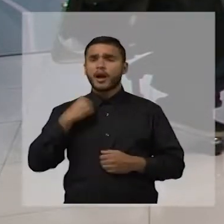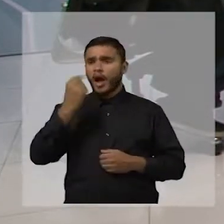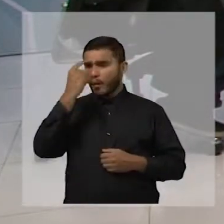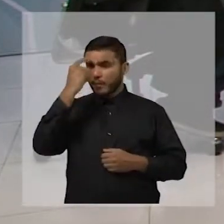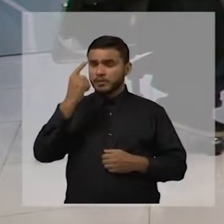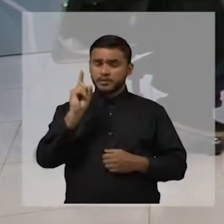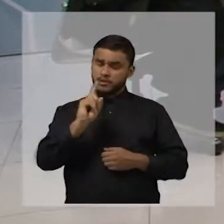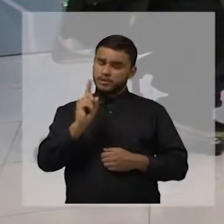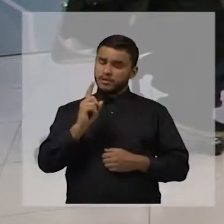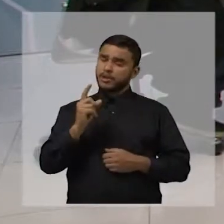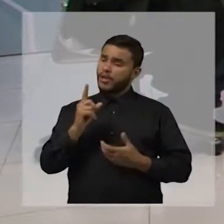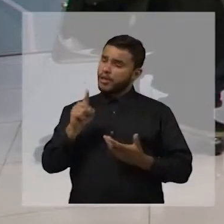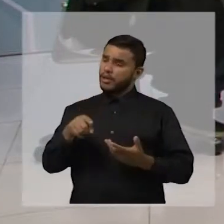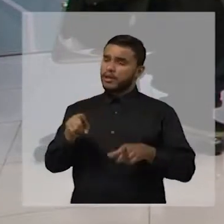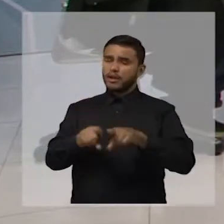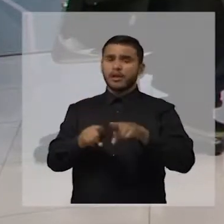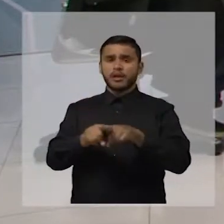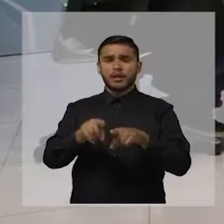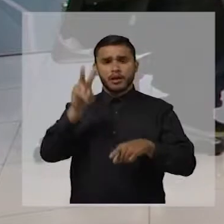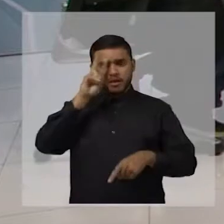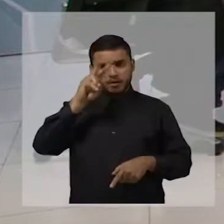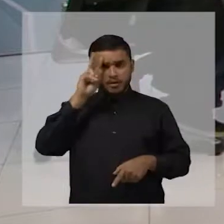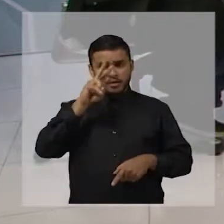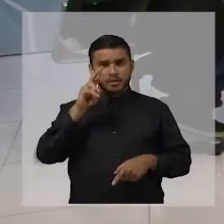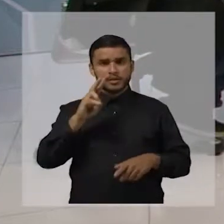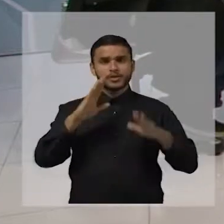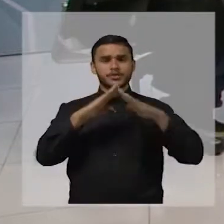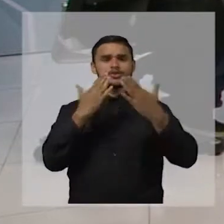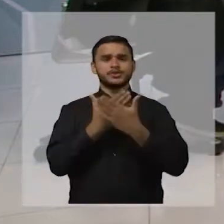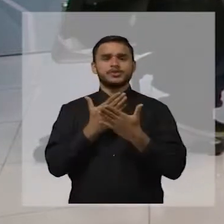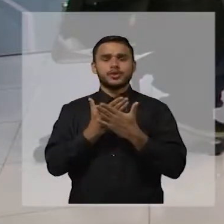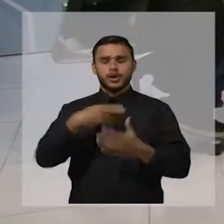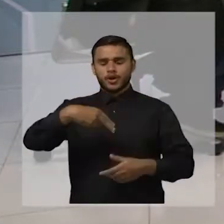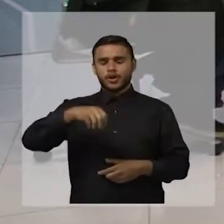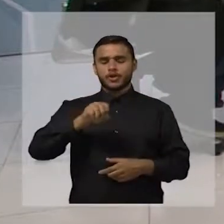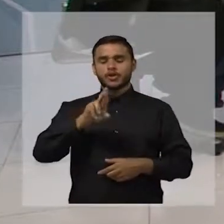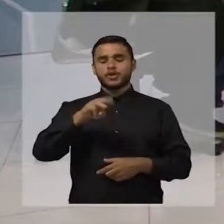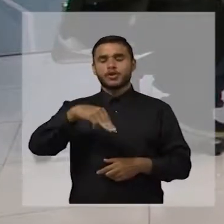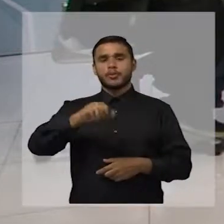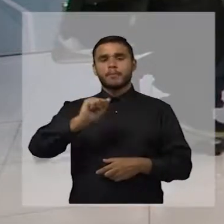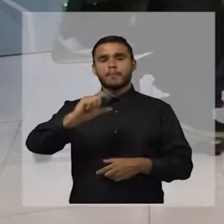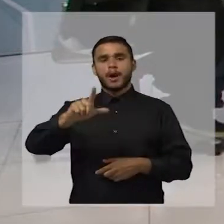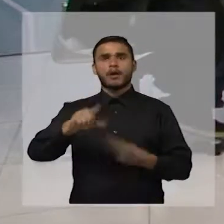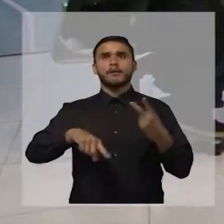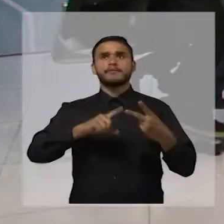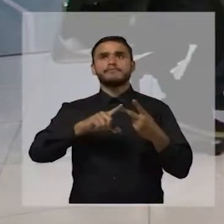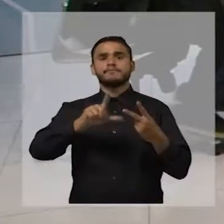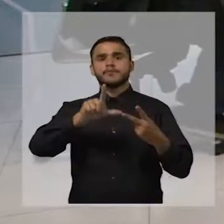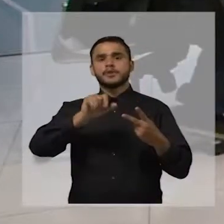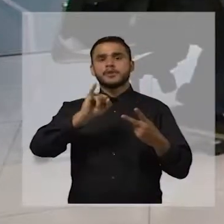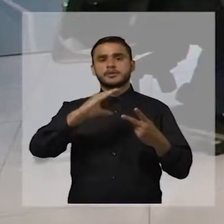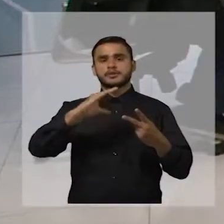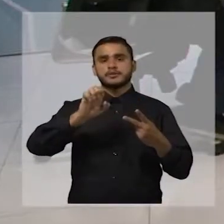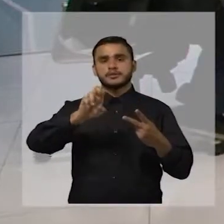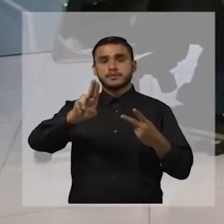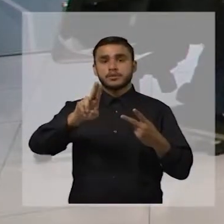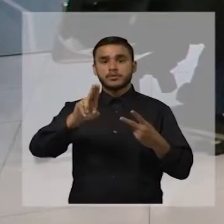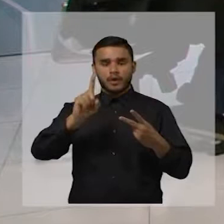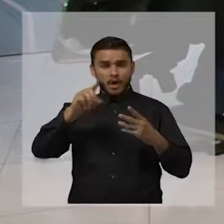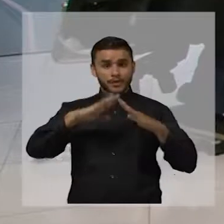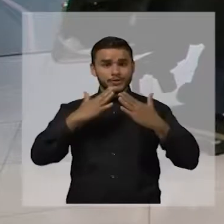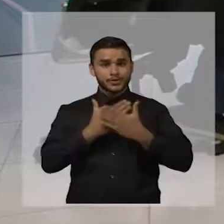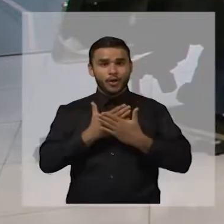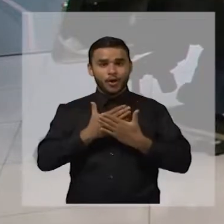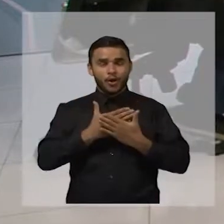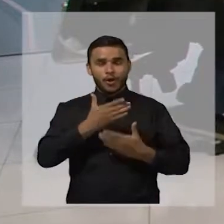coisa maravilhosa a pessoa estudar na escola normal, aqui em Fortaleza, no liceu. Hoje, tanto